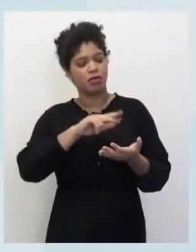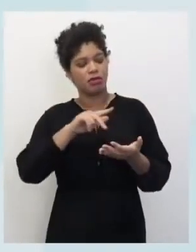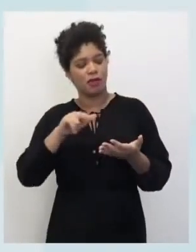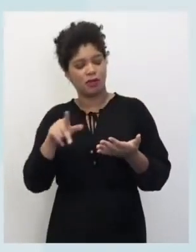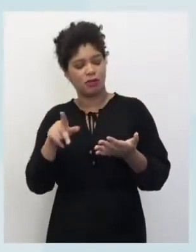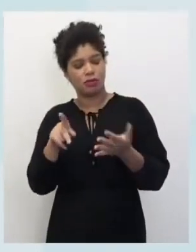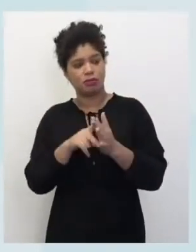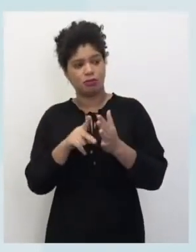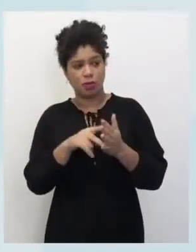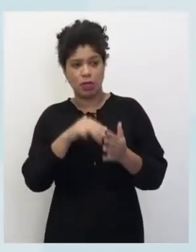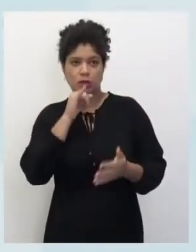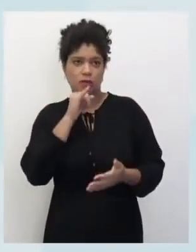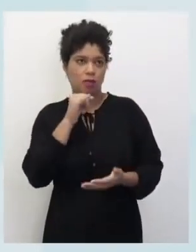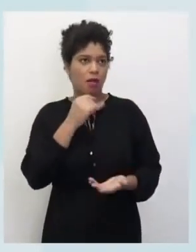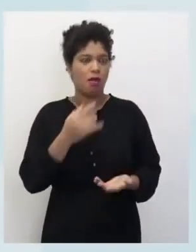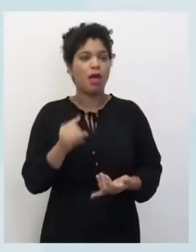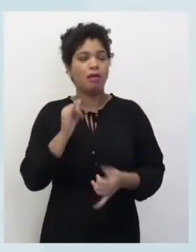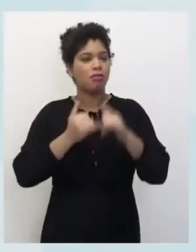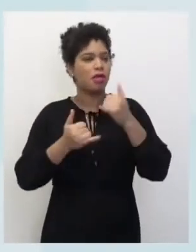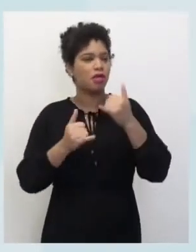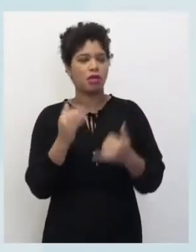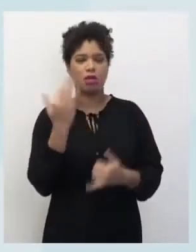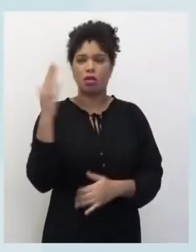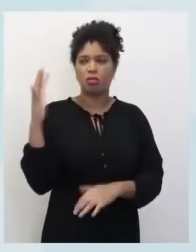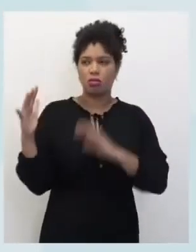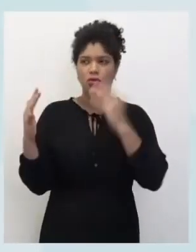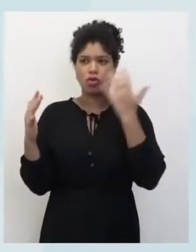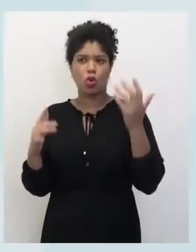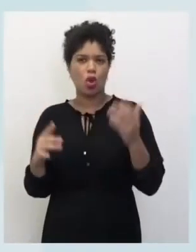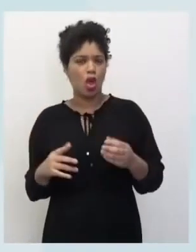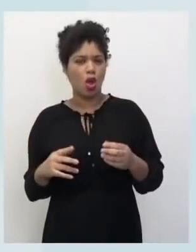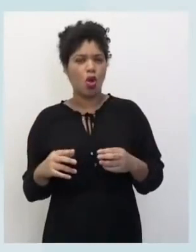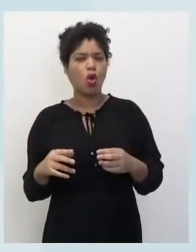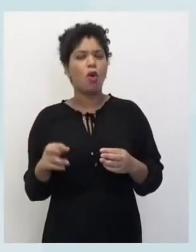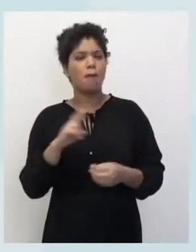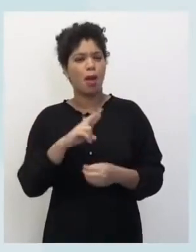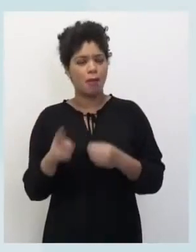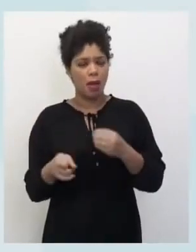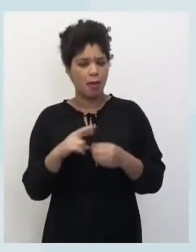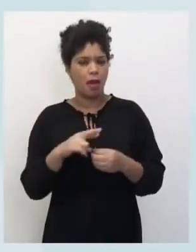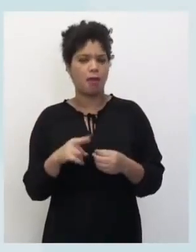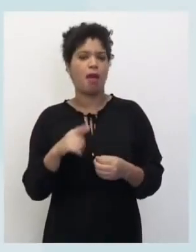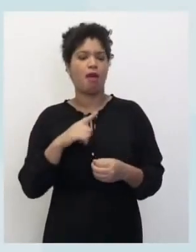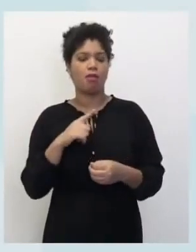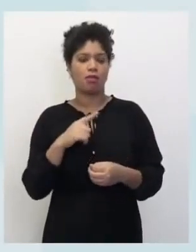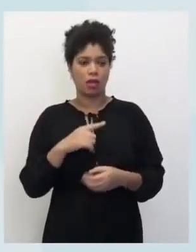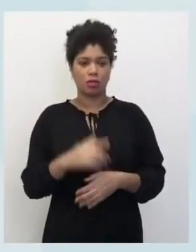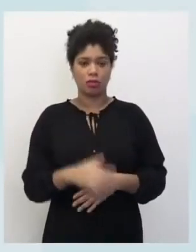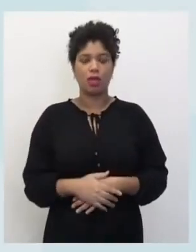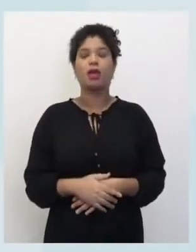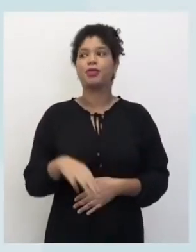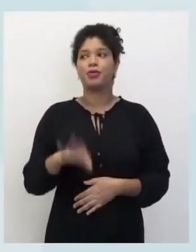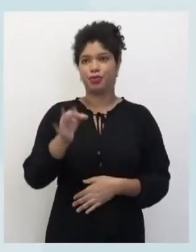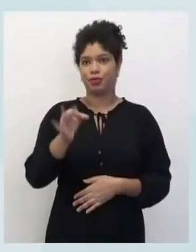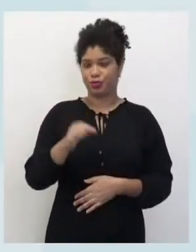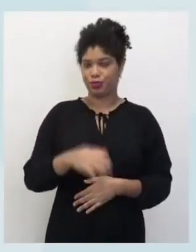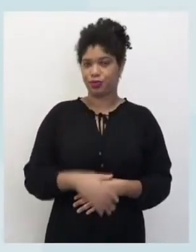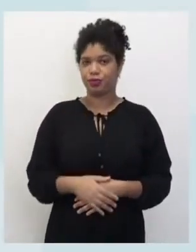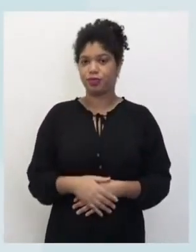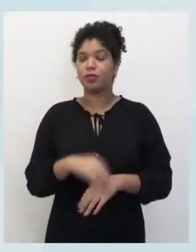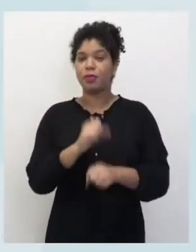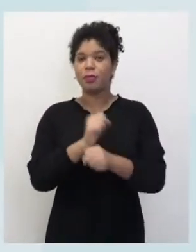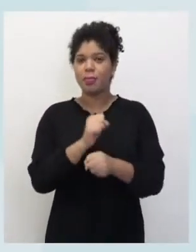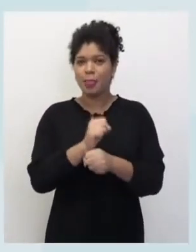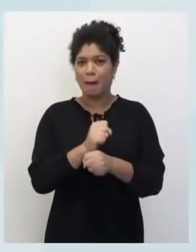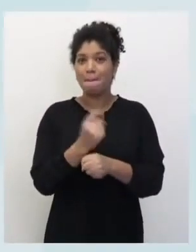energias renováveis, recursos naturais e mecanização agrícola. Então, vamos dar uma paradinha aqui. Nessa primeira